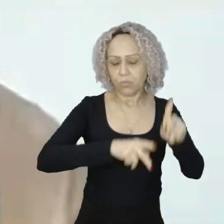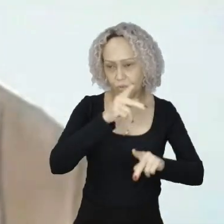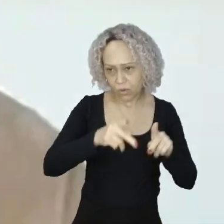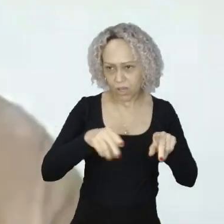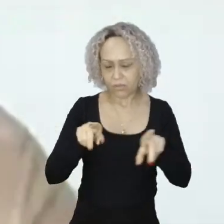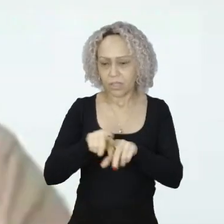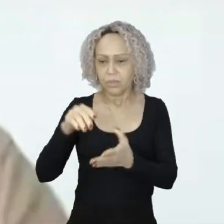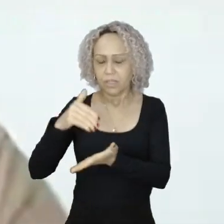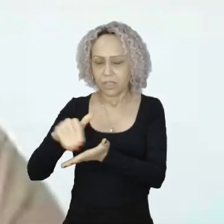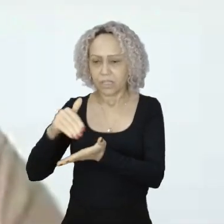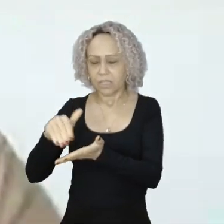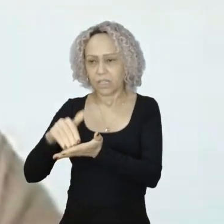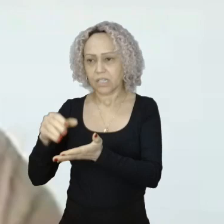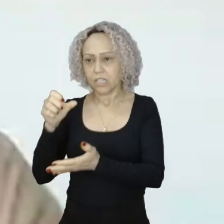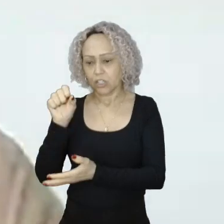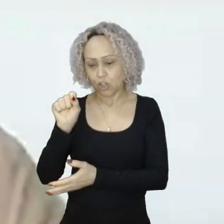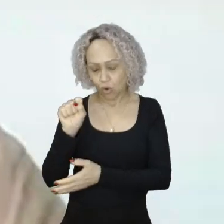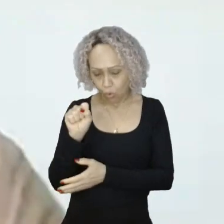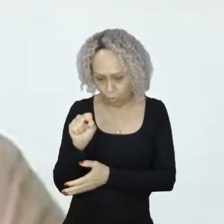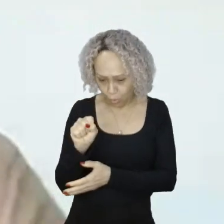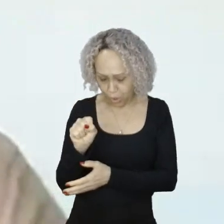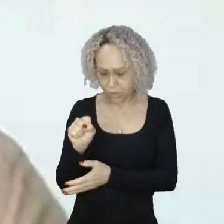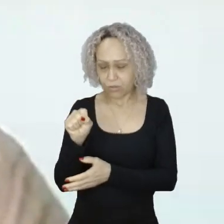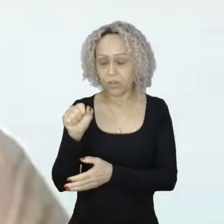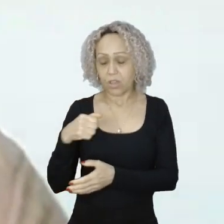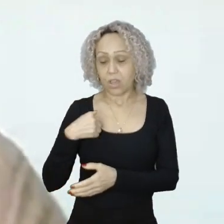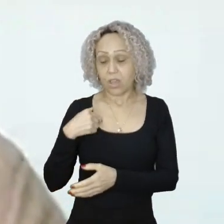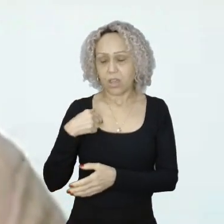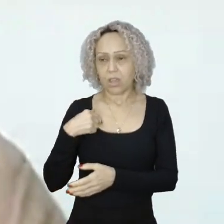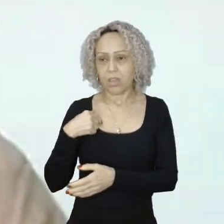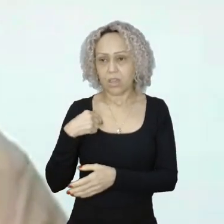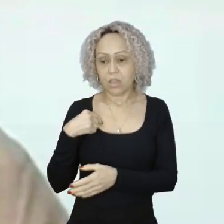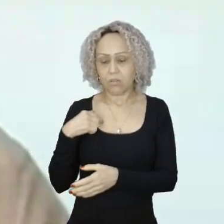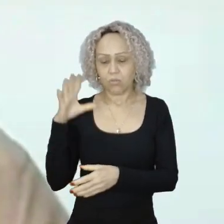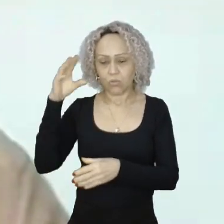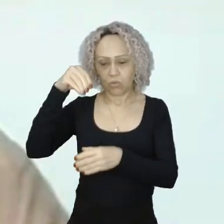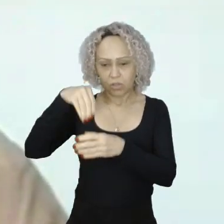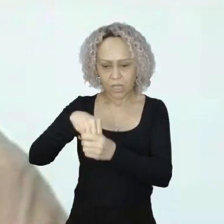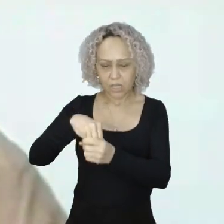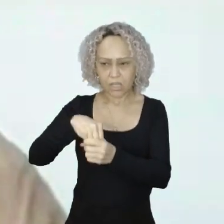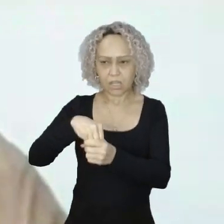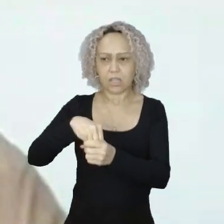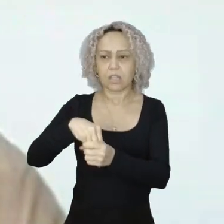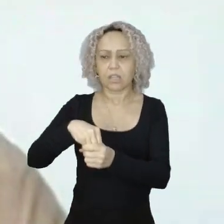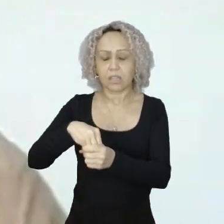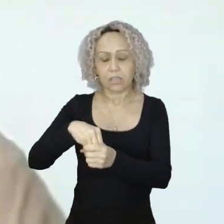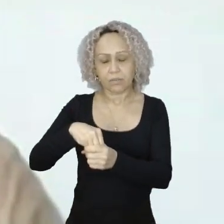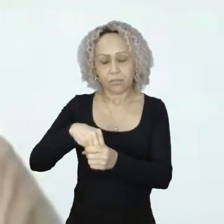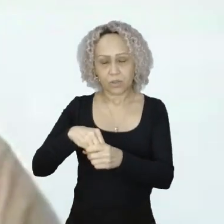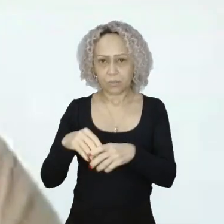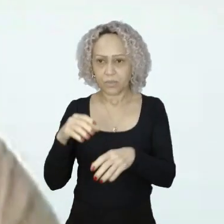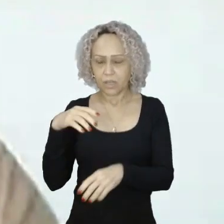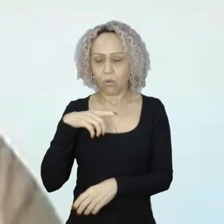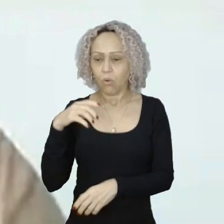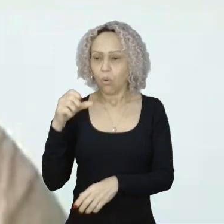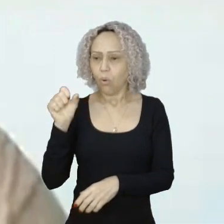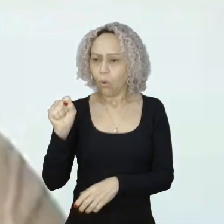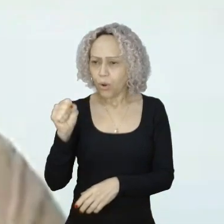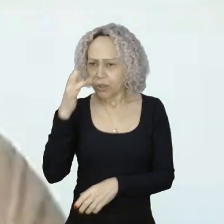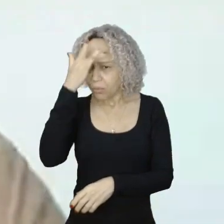Desses 68, eu tenho a satisfação de compor essa executiva dos 8